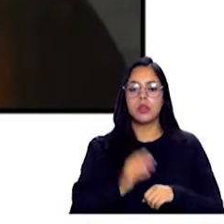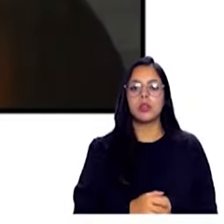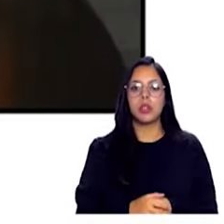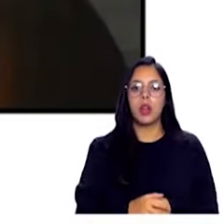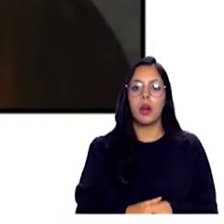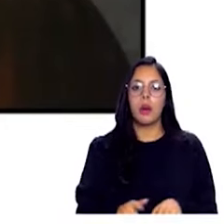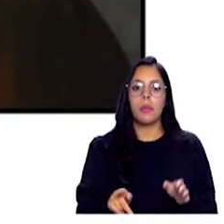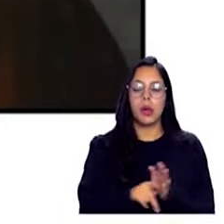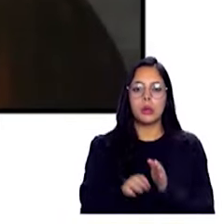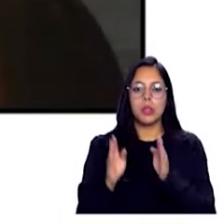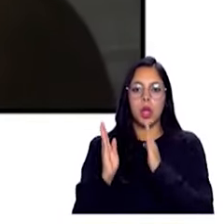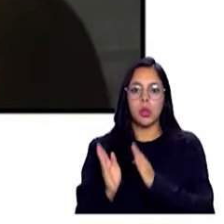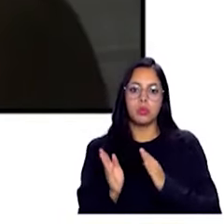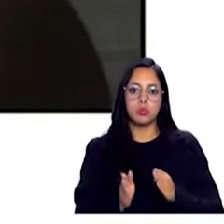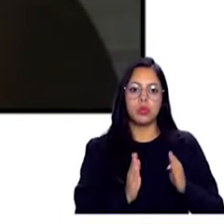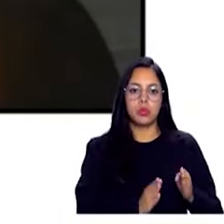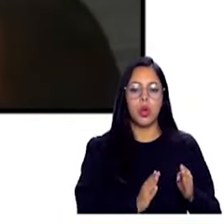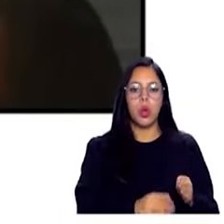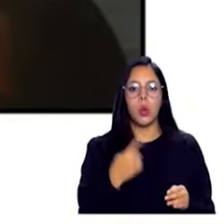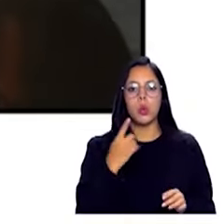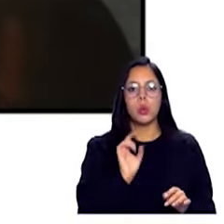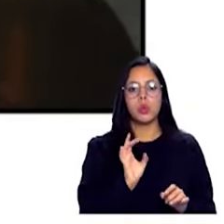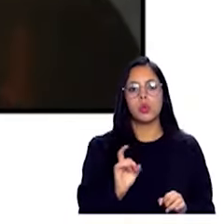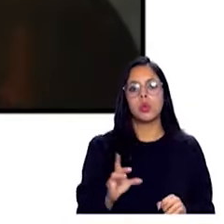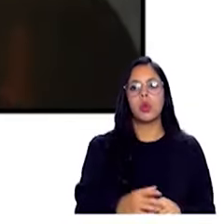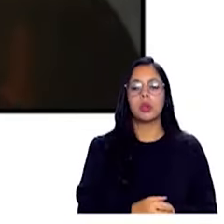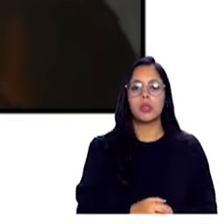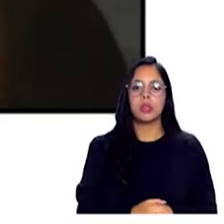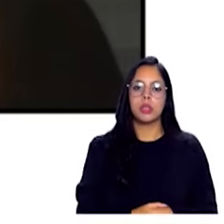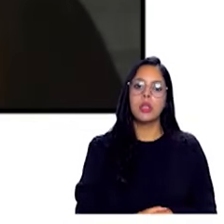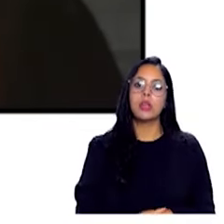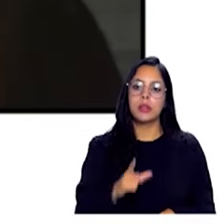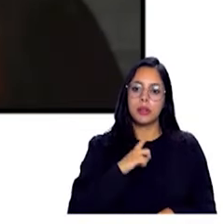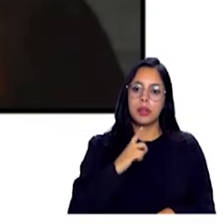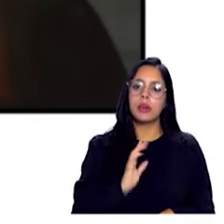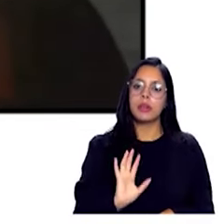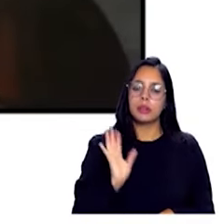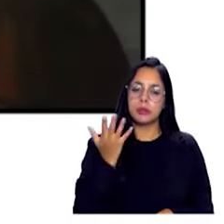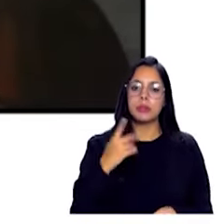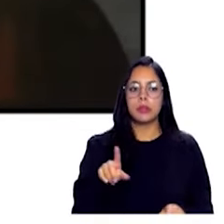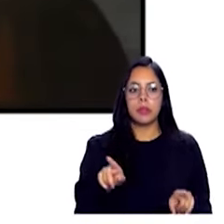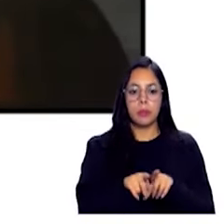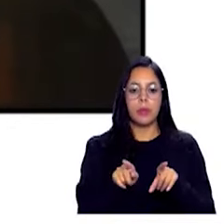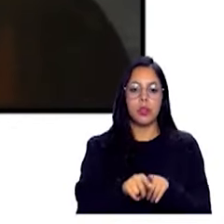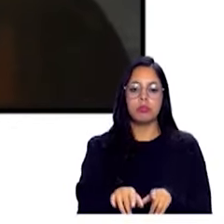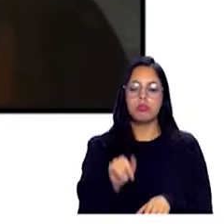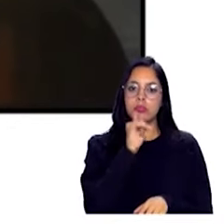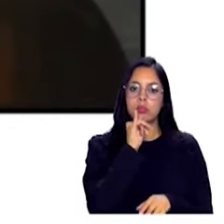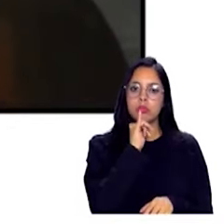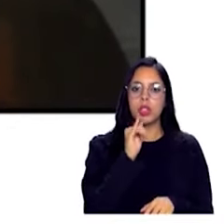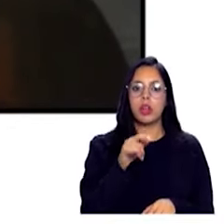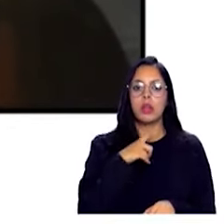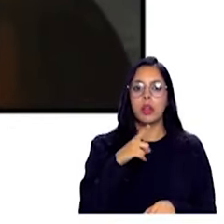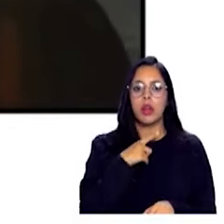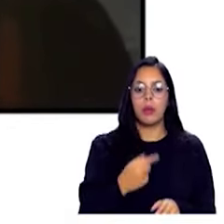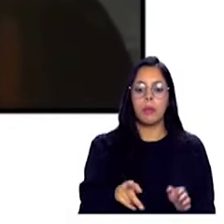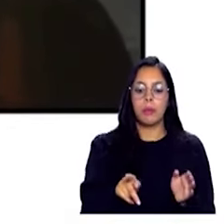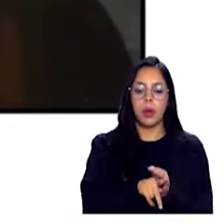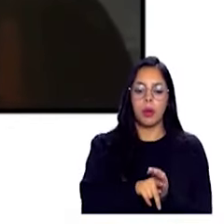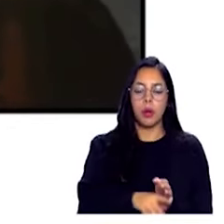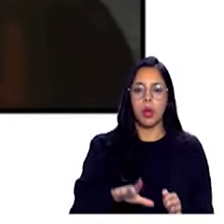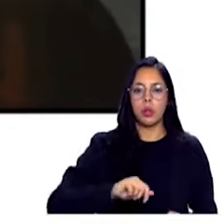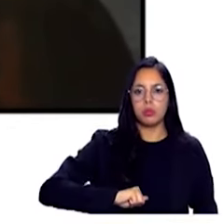uniformizadora que é óbvio também existe né os exemplos que de que a gente tratou antes do do do aborto de